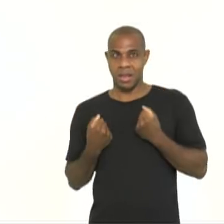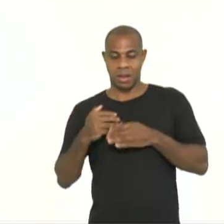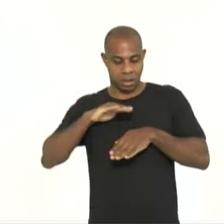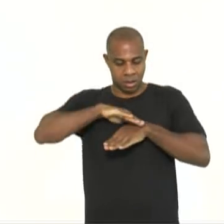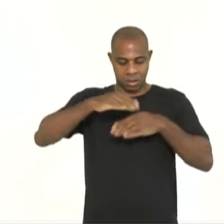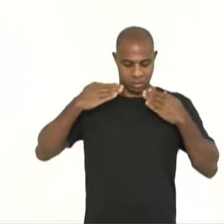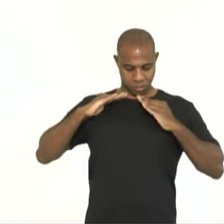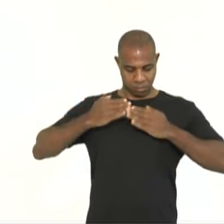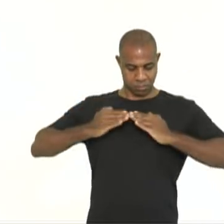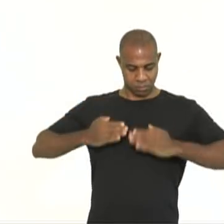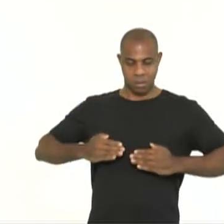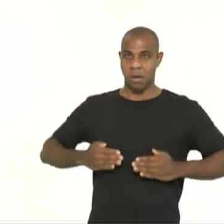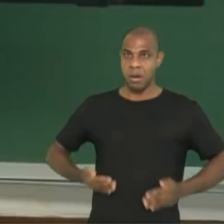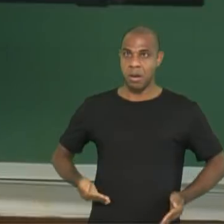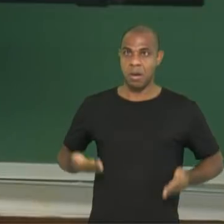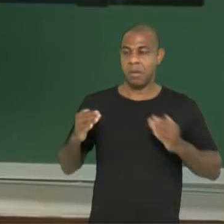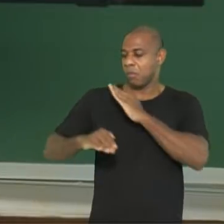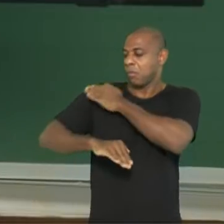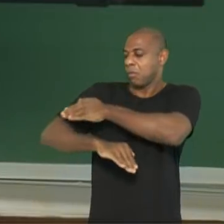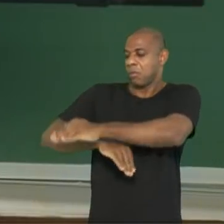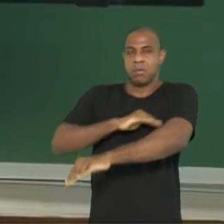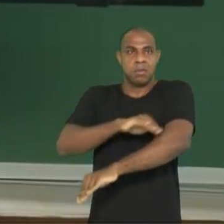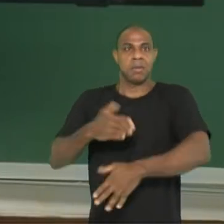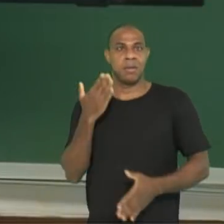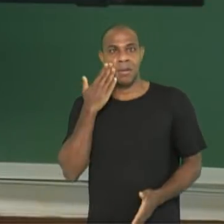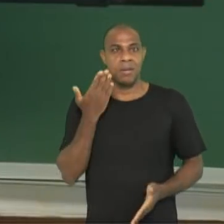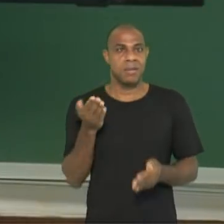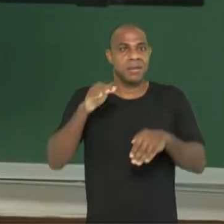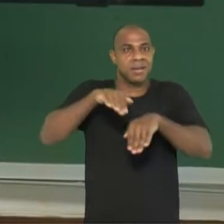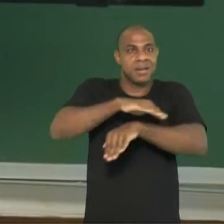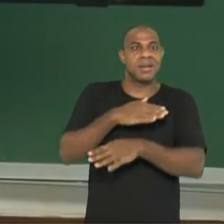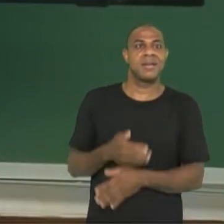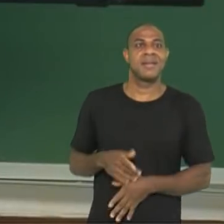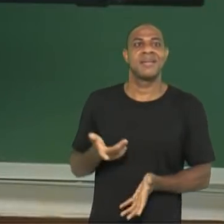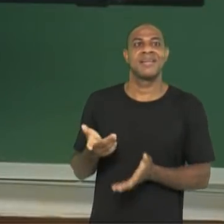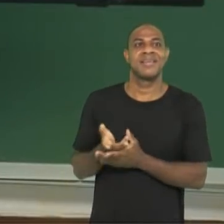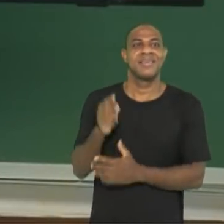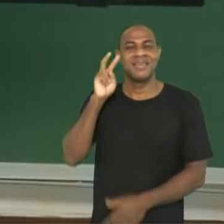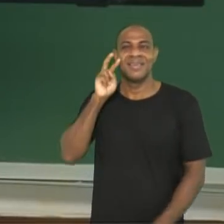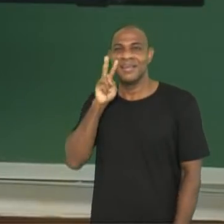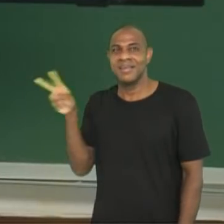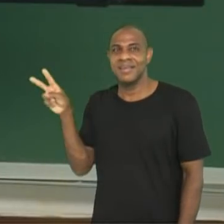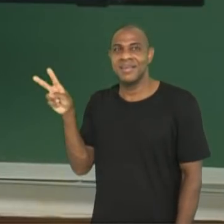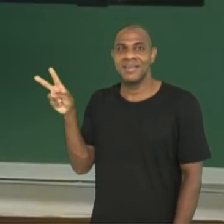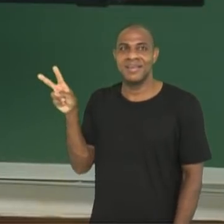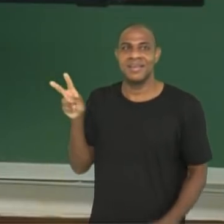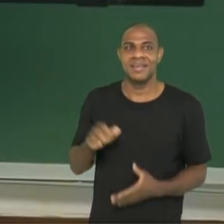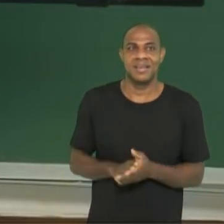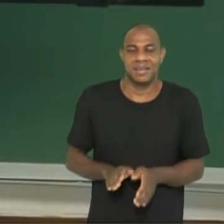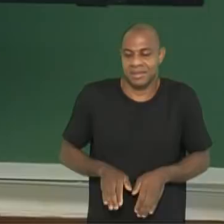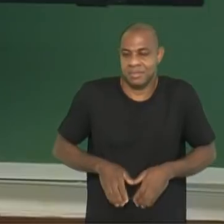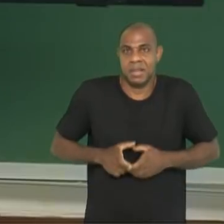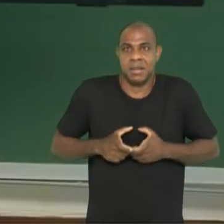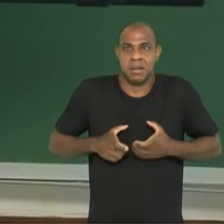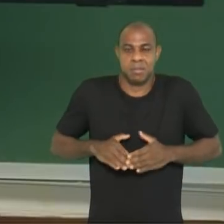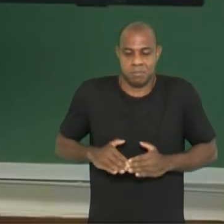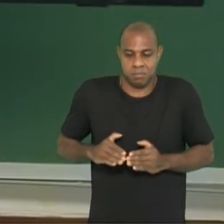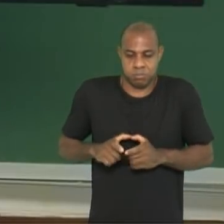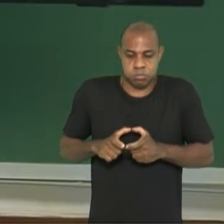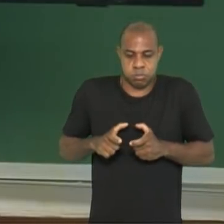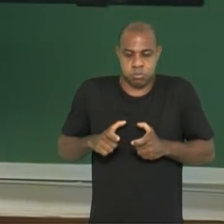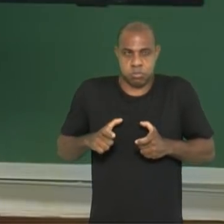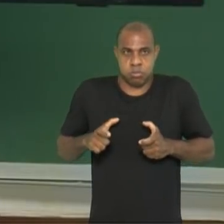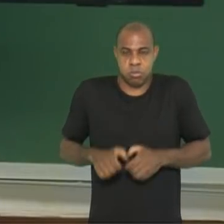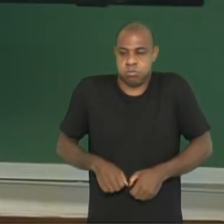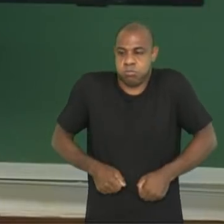o corpo dele. Então nós temos aqui um grilo deixando o esqueleto dele para fora para que ele possa crescer.